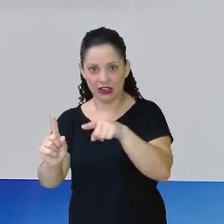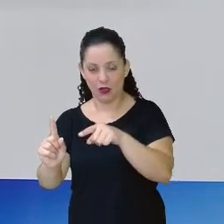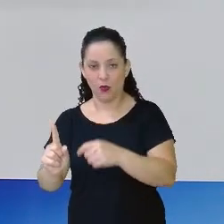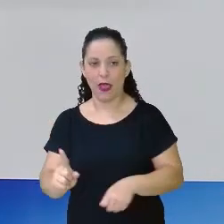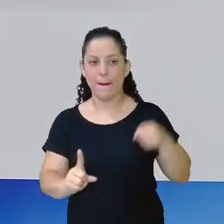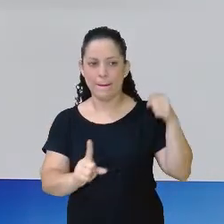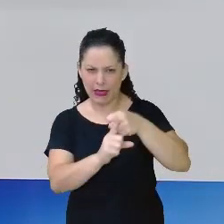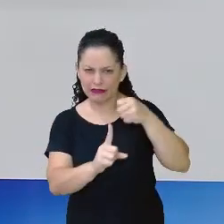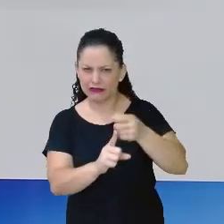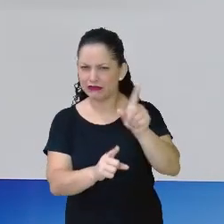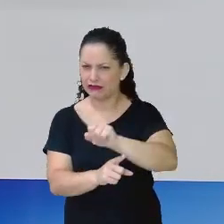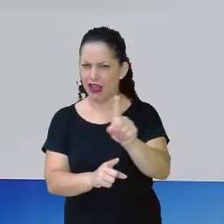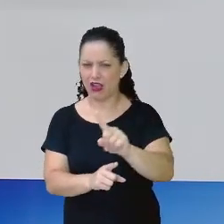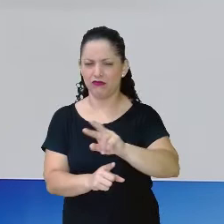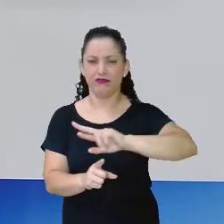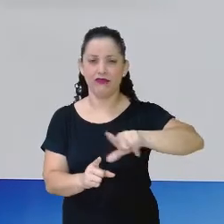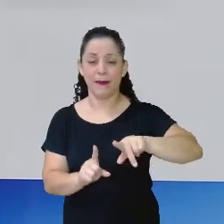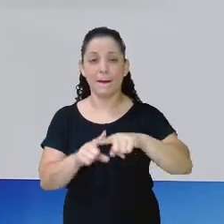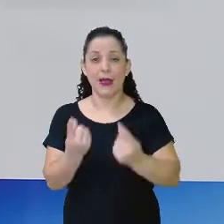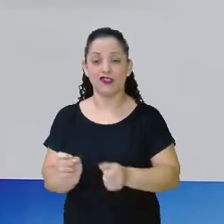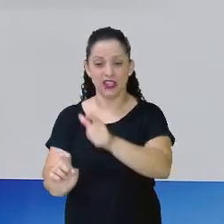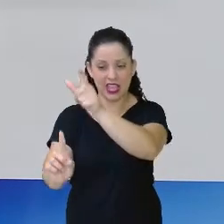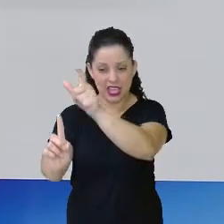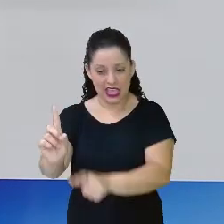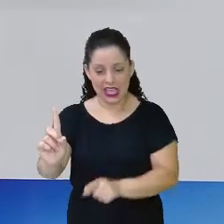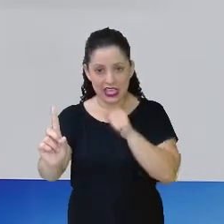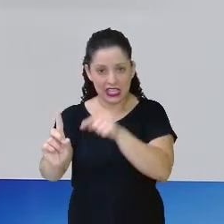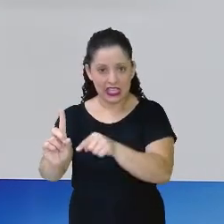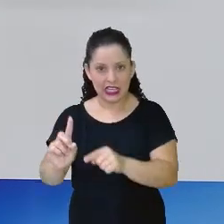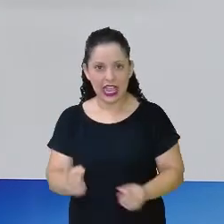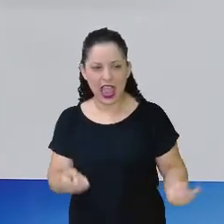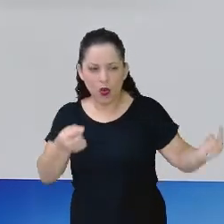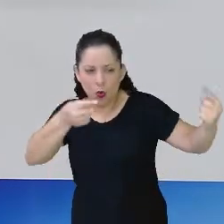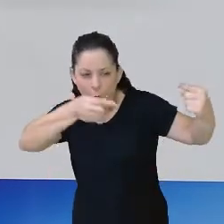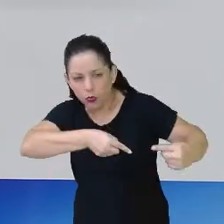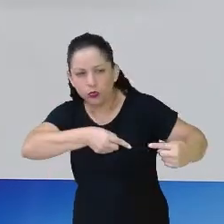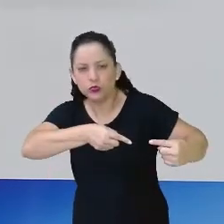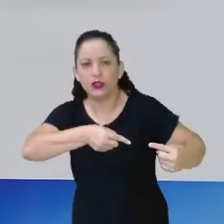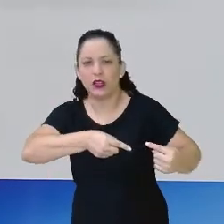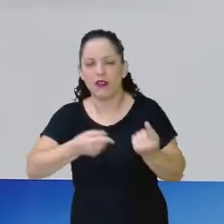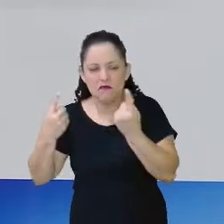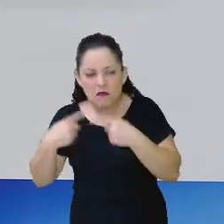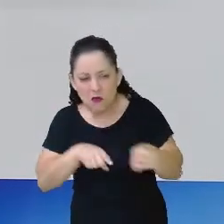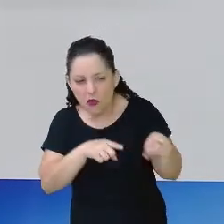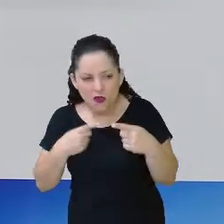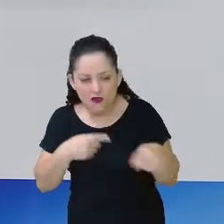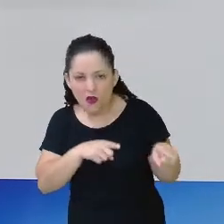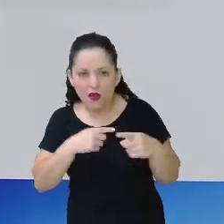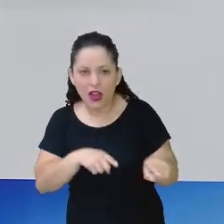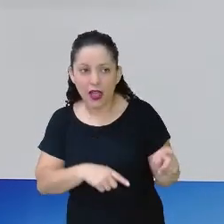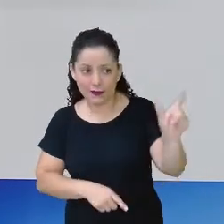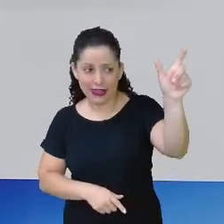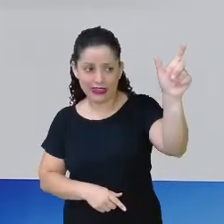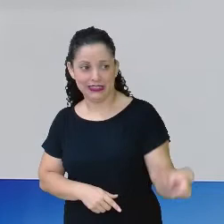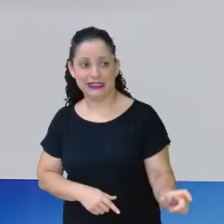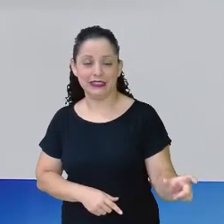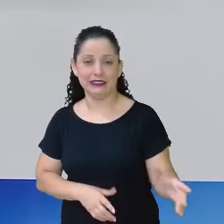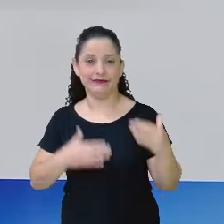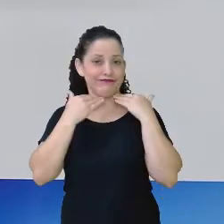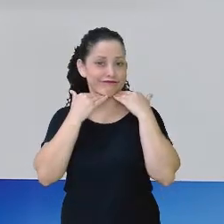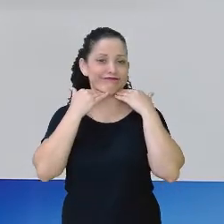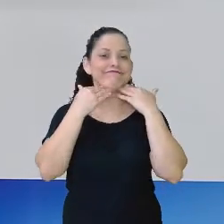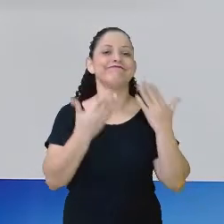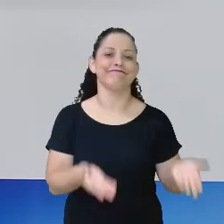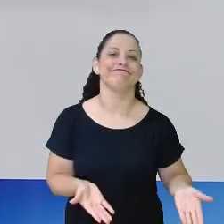agredir mesmo, não, tá? Mas é aquela pessoa que vai trabalhar o conto inteiro para que a personagem principal não consiga alcançar